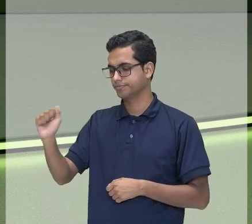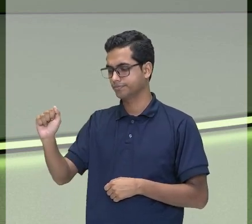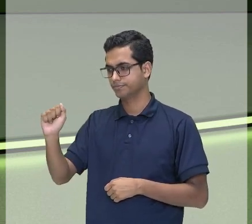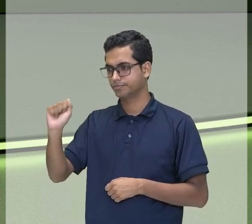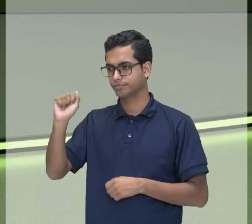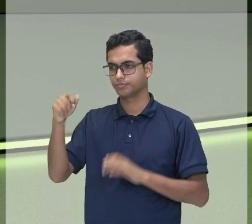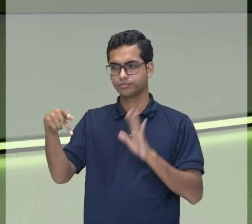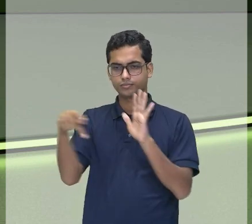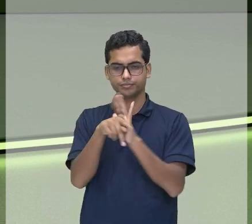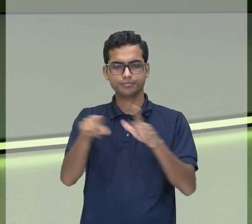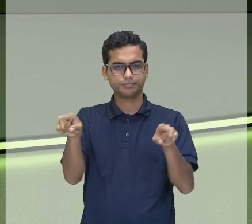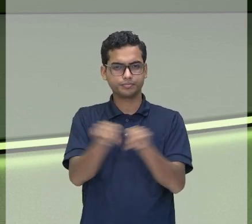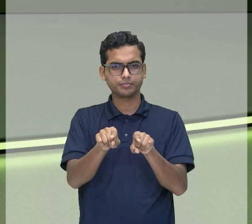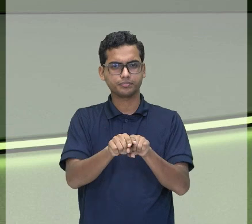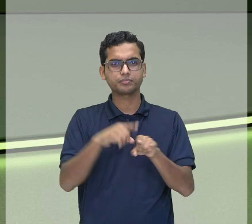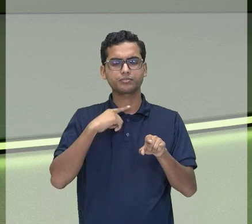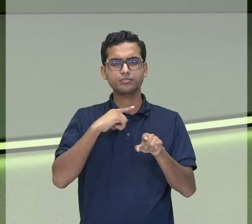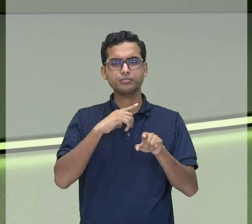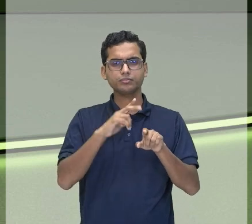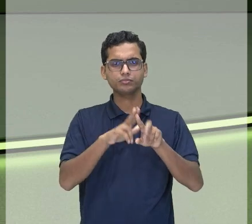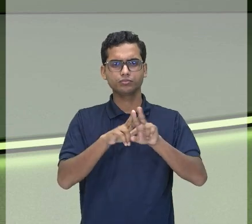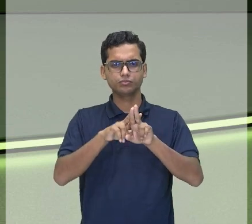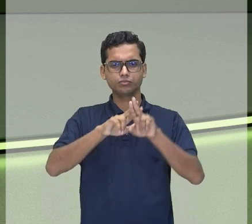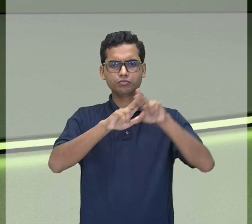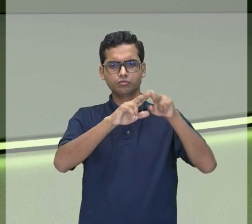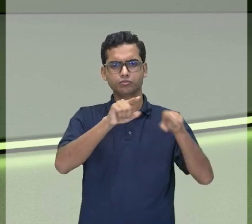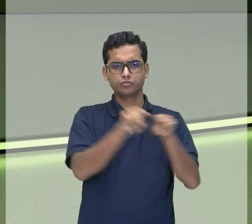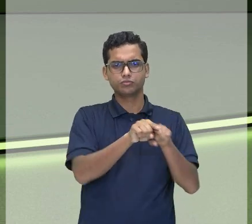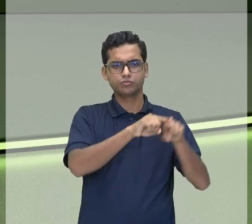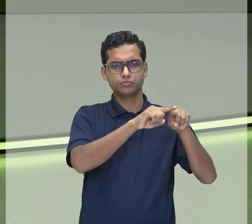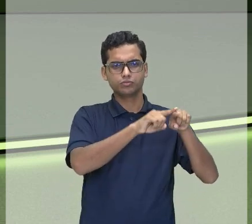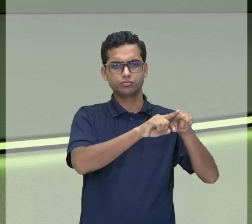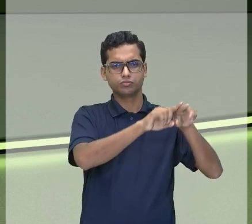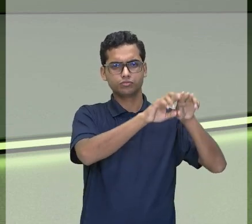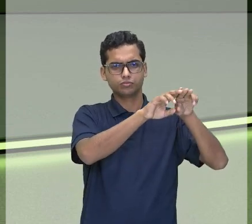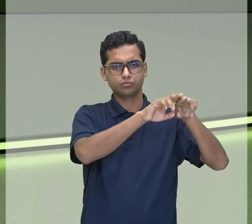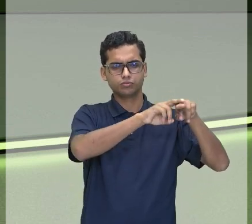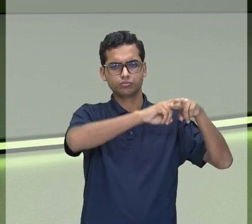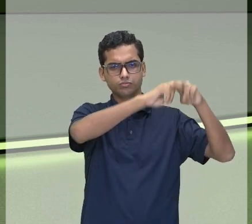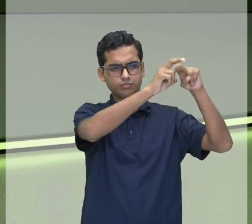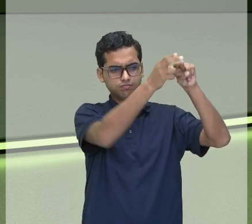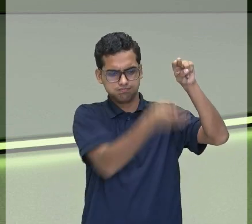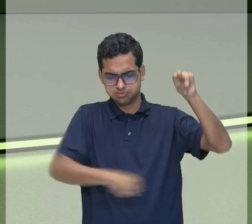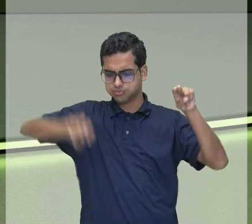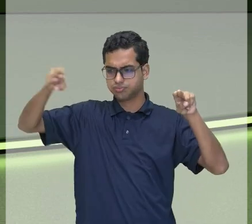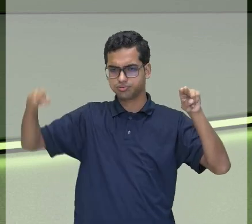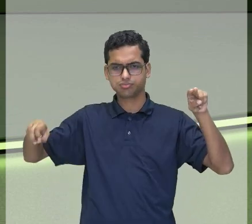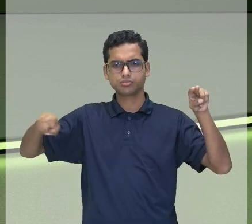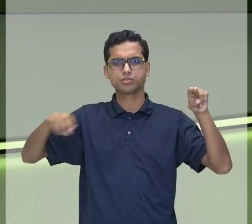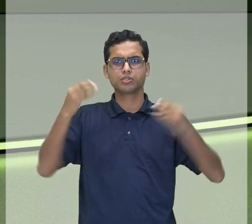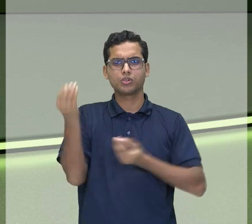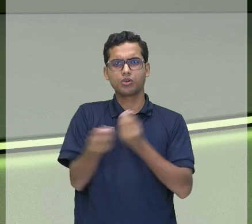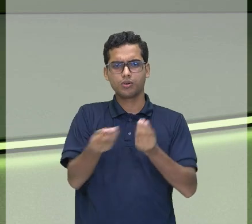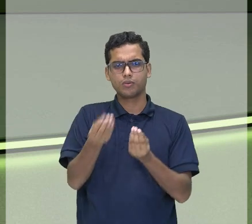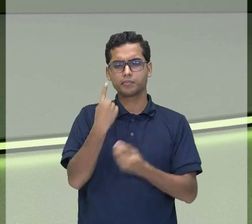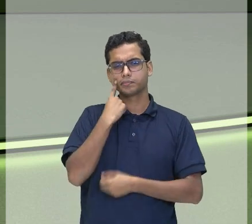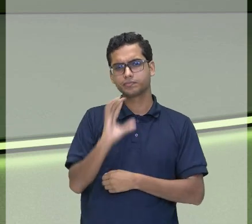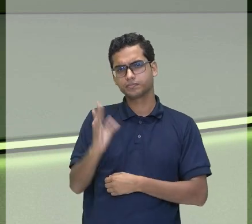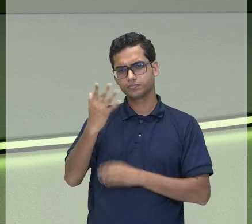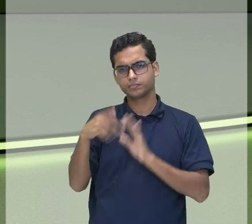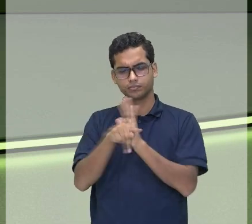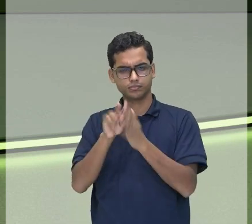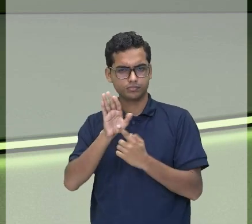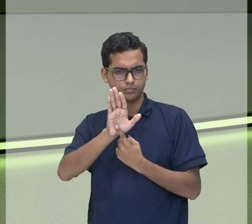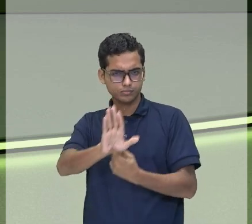Uma adrenalina. E aí, como é que esses fatores, né? Como é que esses tipos de energia estão envolvidos ali na nossa